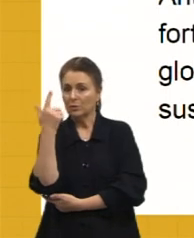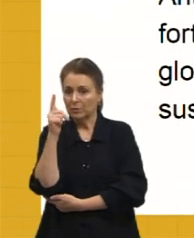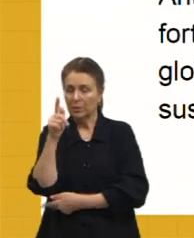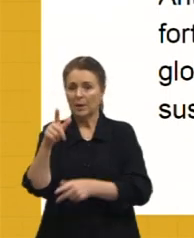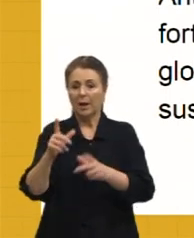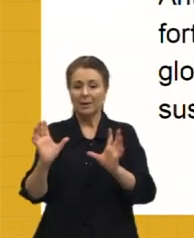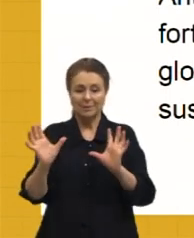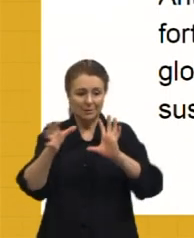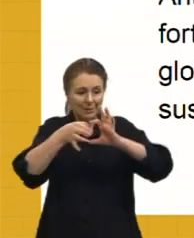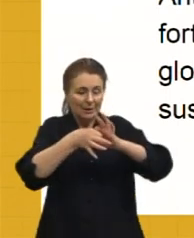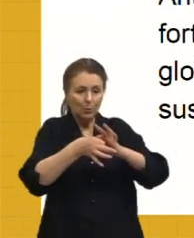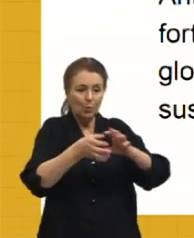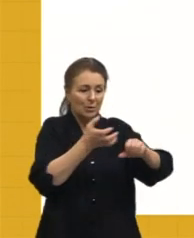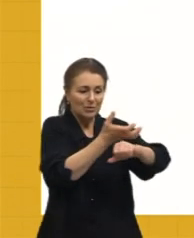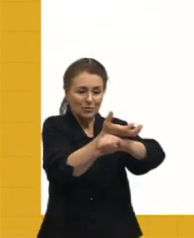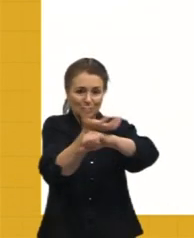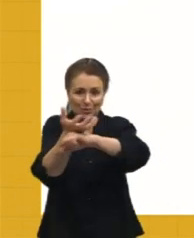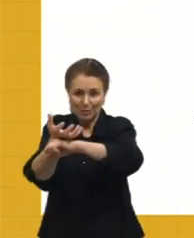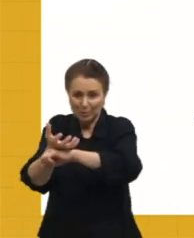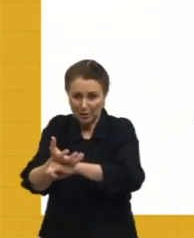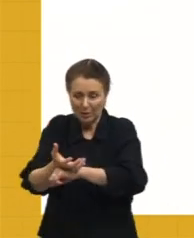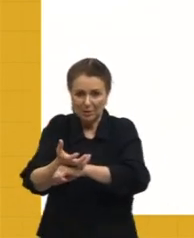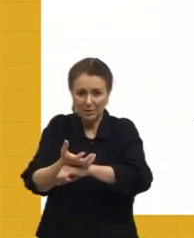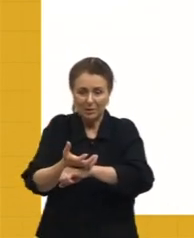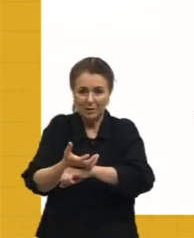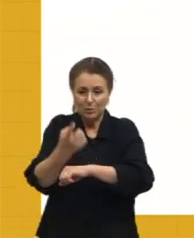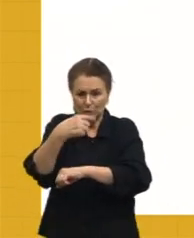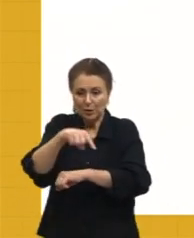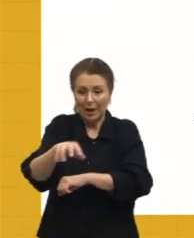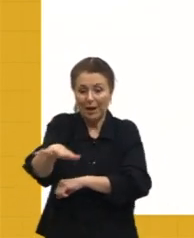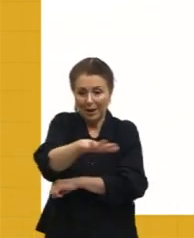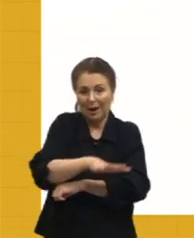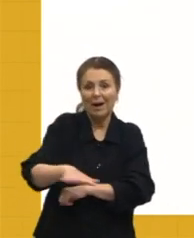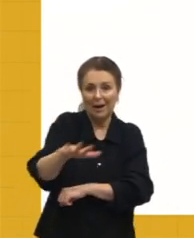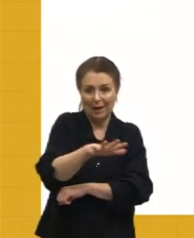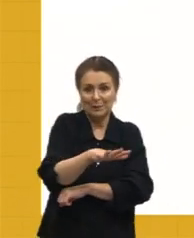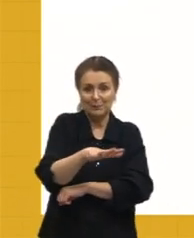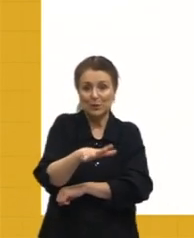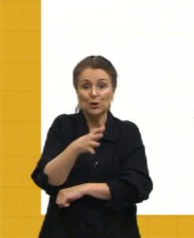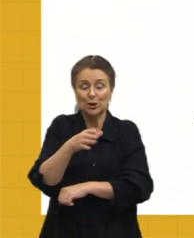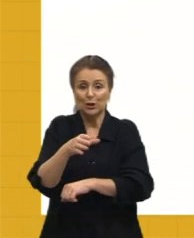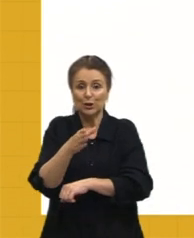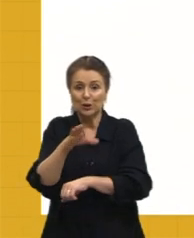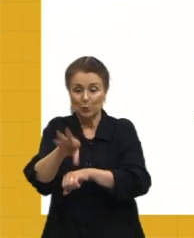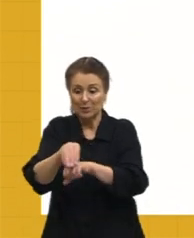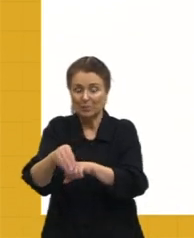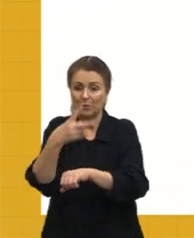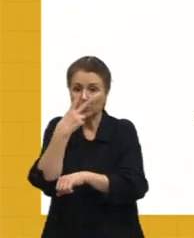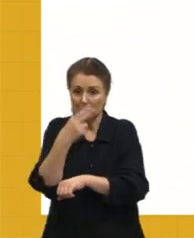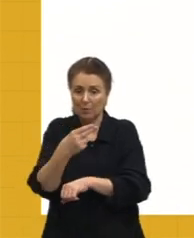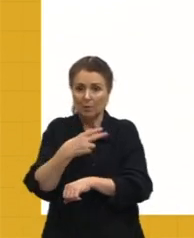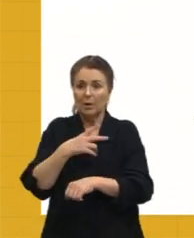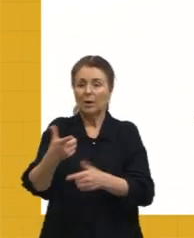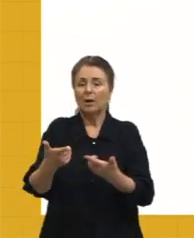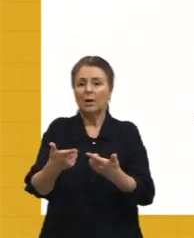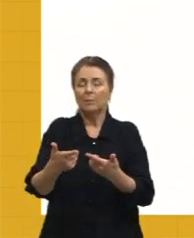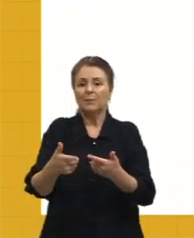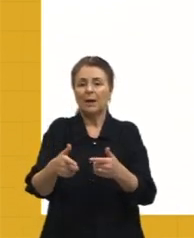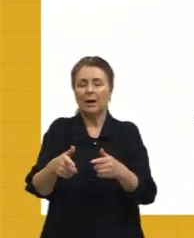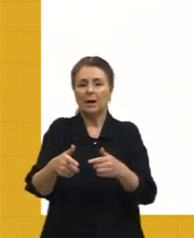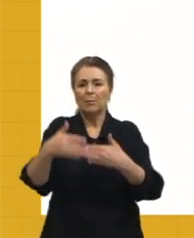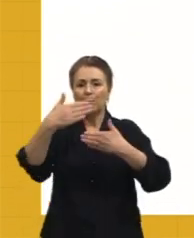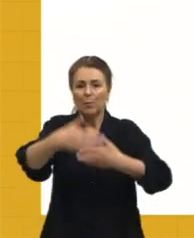interligam com as disciplinas da área né Olha eu me refiro aqui com a numeração da prova rosa